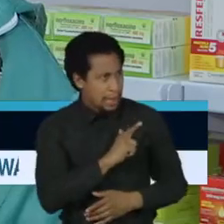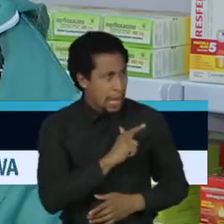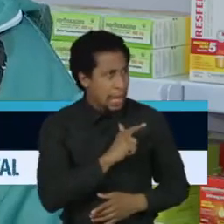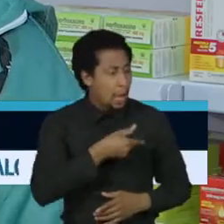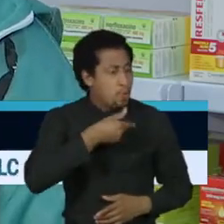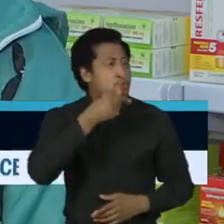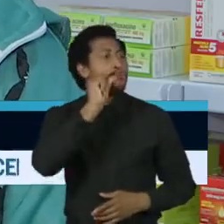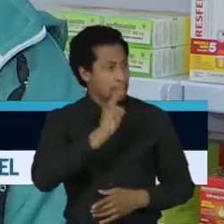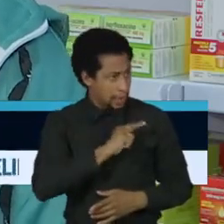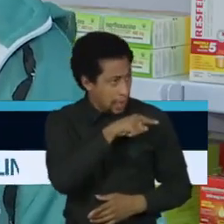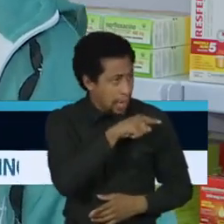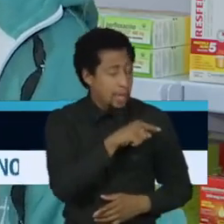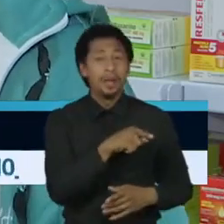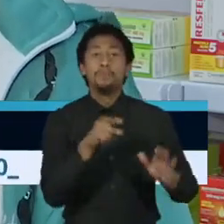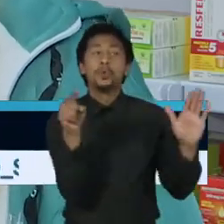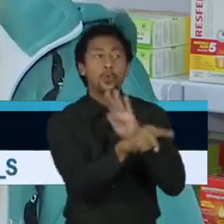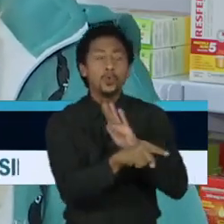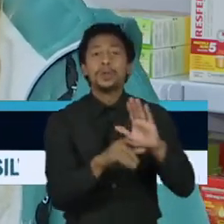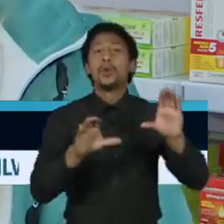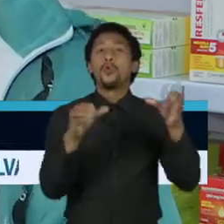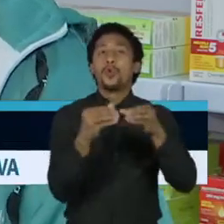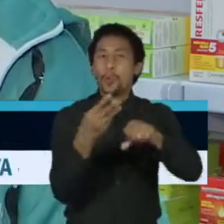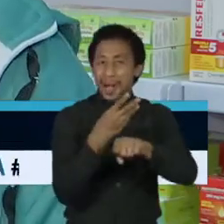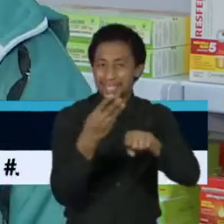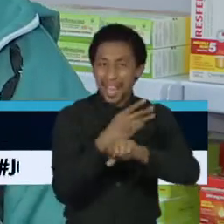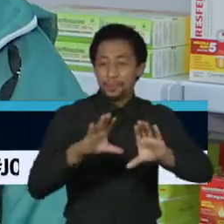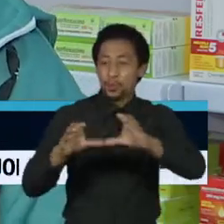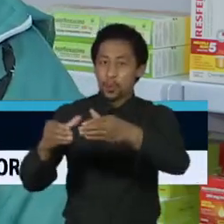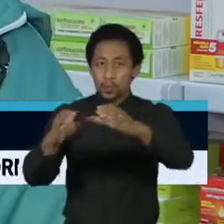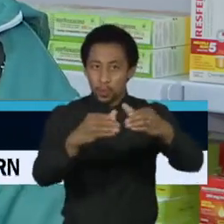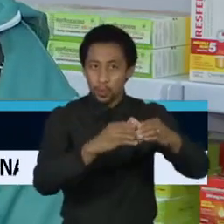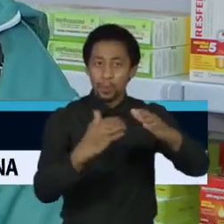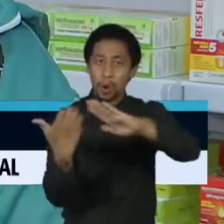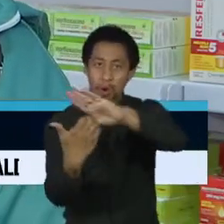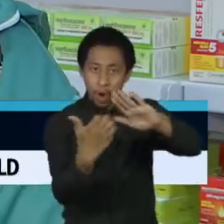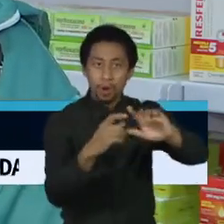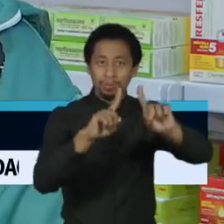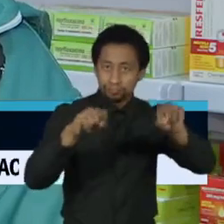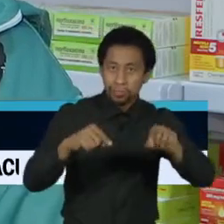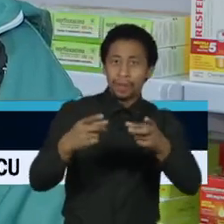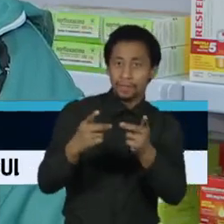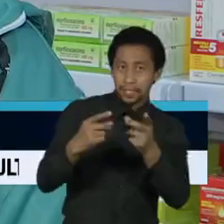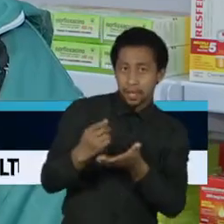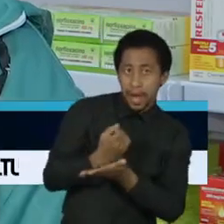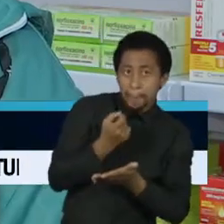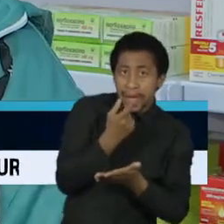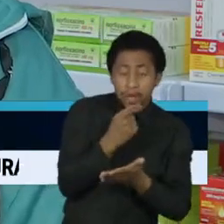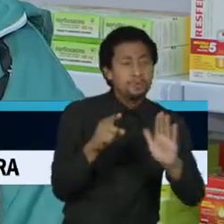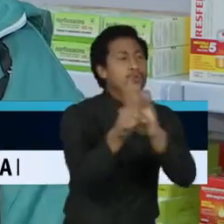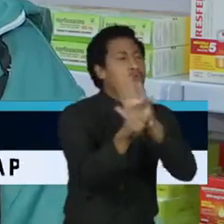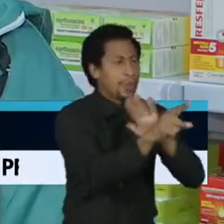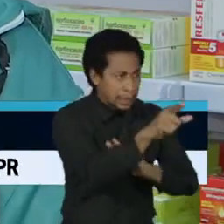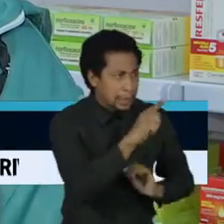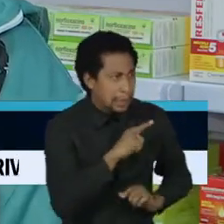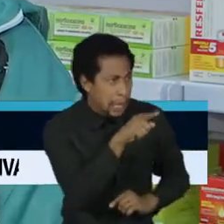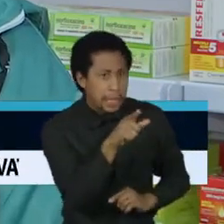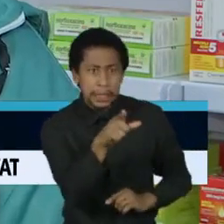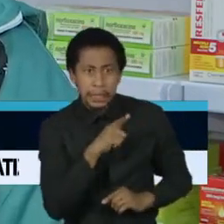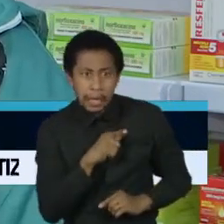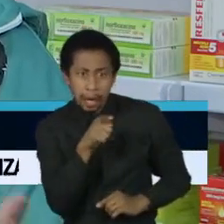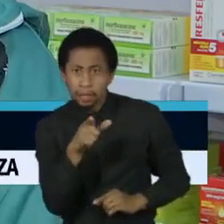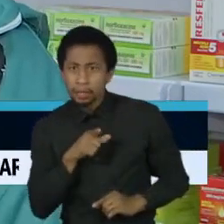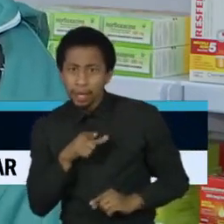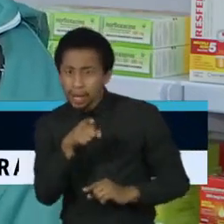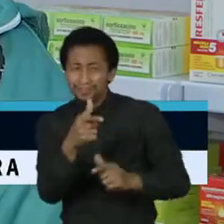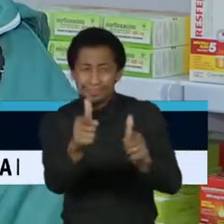foto da receita, pergunta no grupo dos farmacêuticos se alguém tem que pode ajudar, ou a gente pede para esse pai voltar no posto de saúde e tentar trocar por